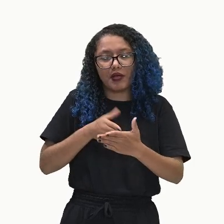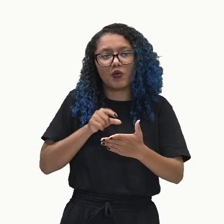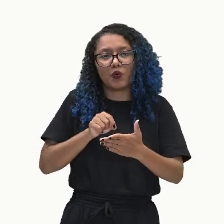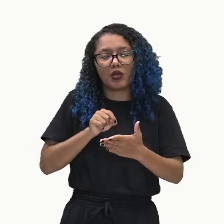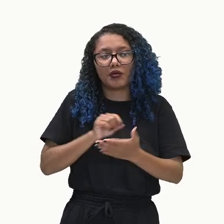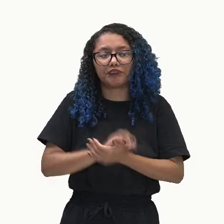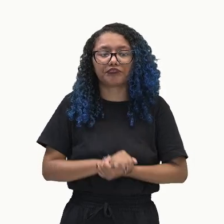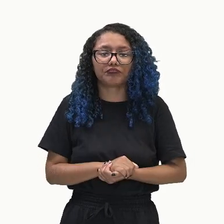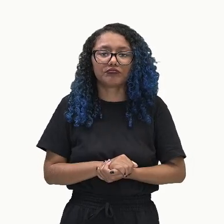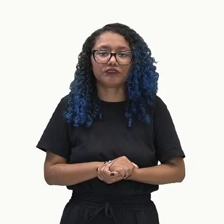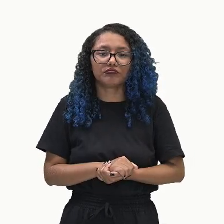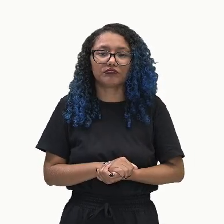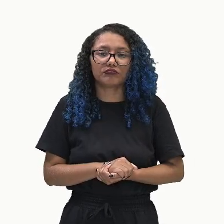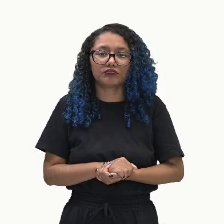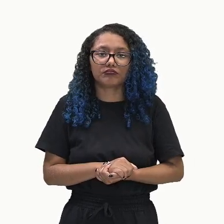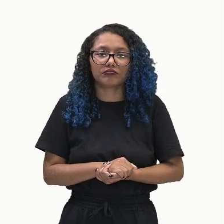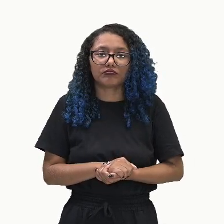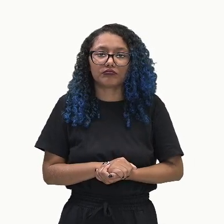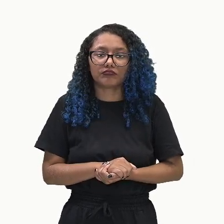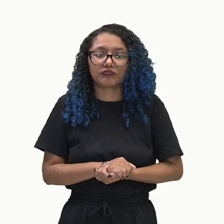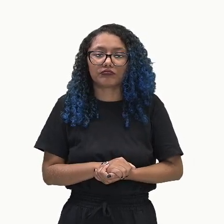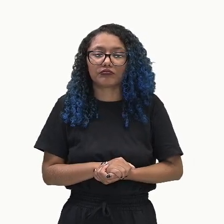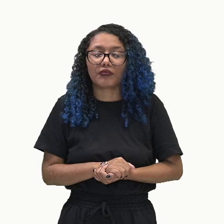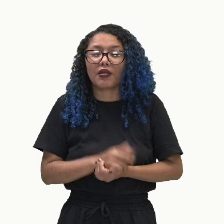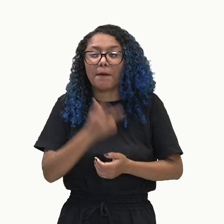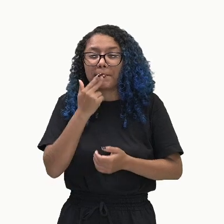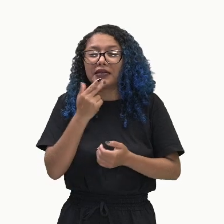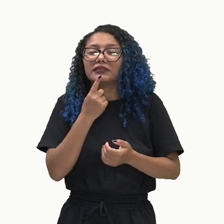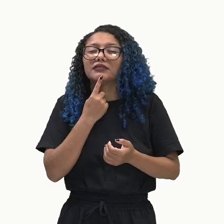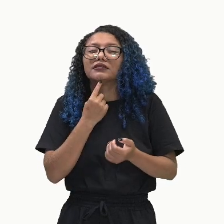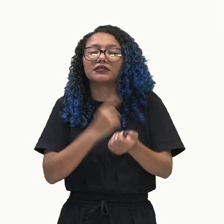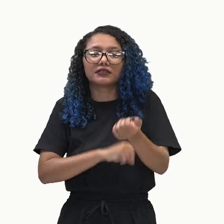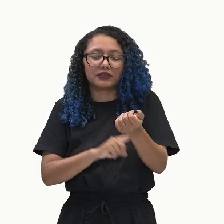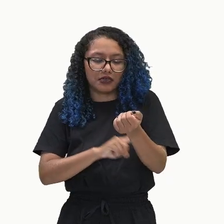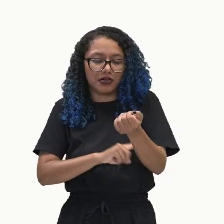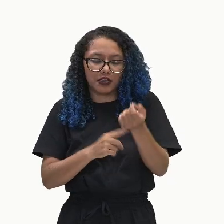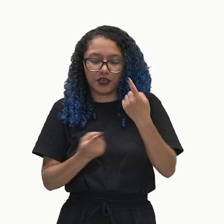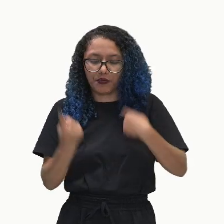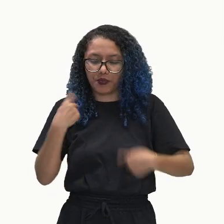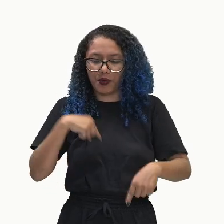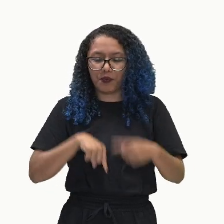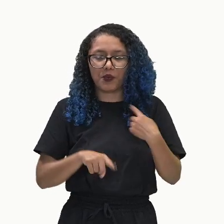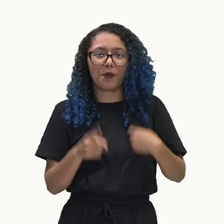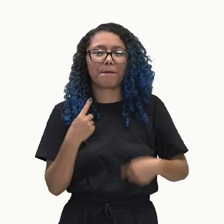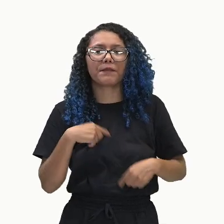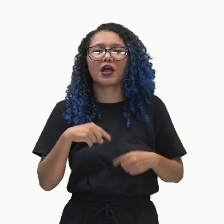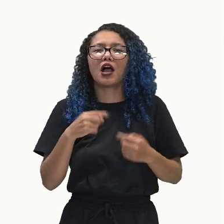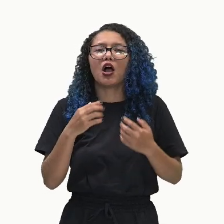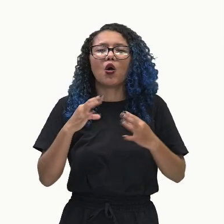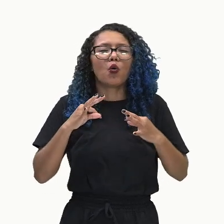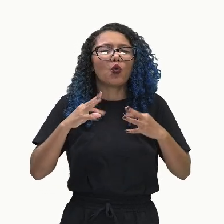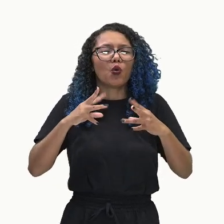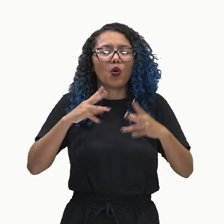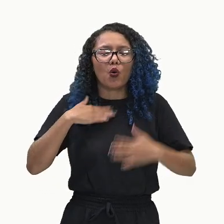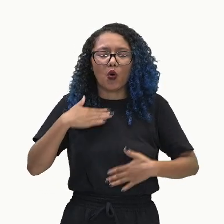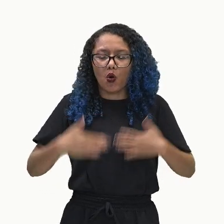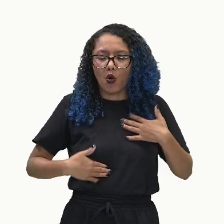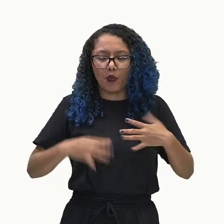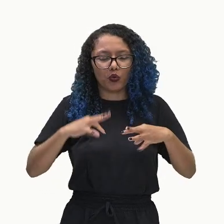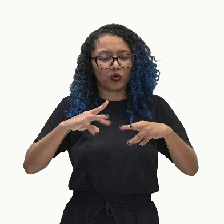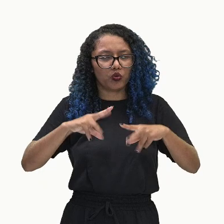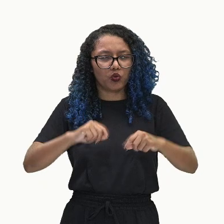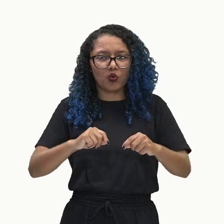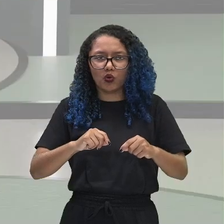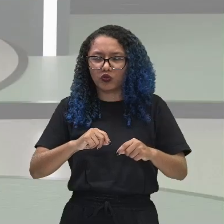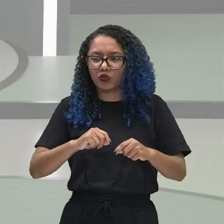que a circulação do sangue, da linfa no corpo da mulher seja como era antes da gravidez, né? Sem